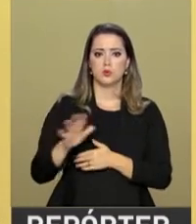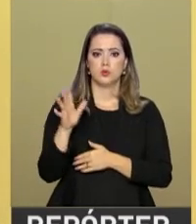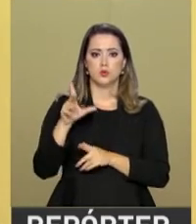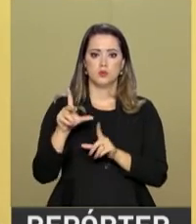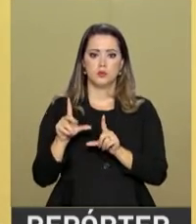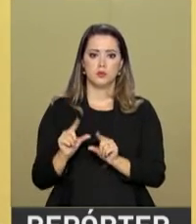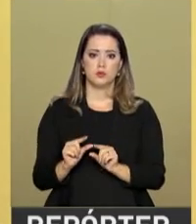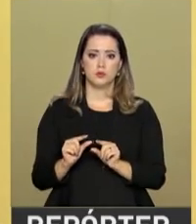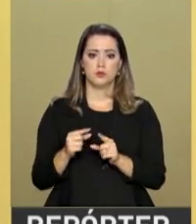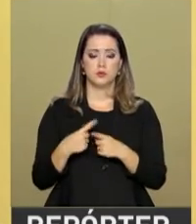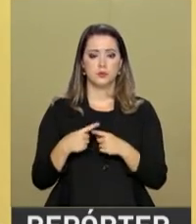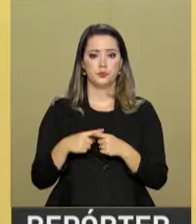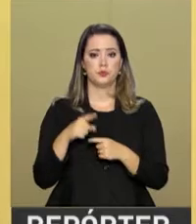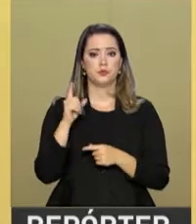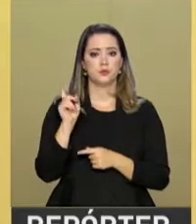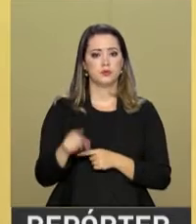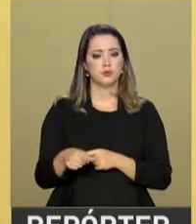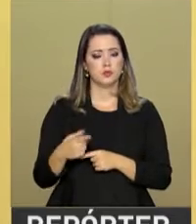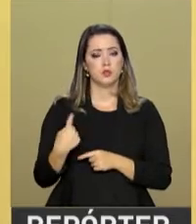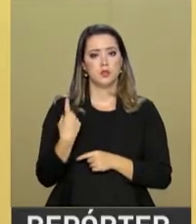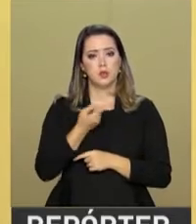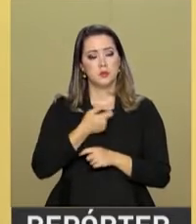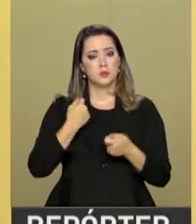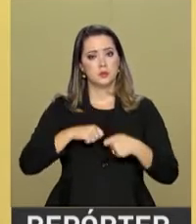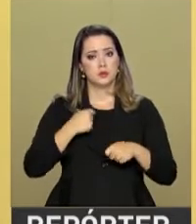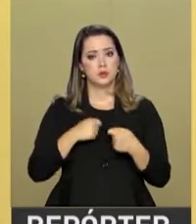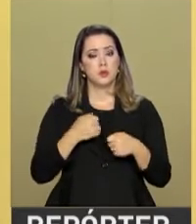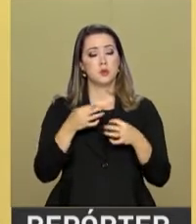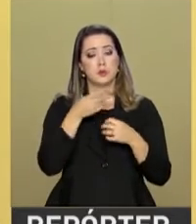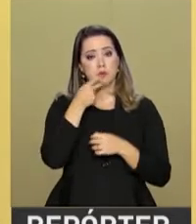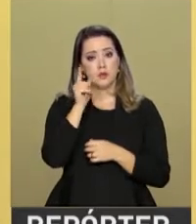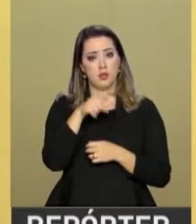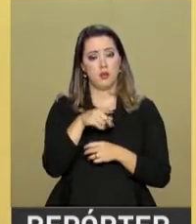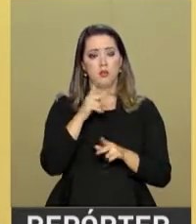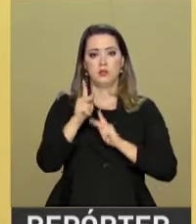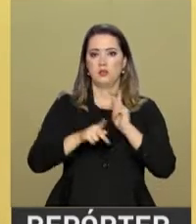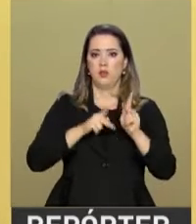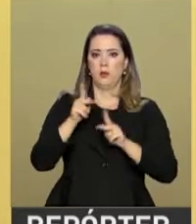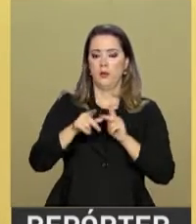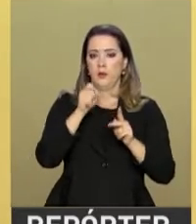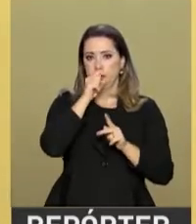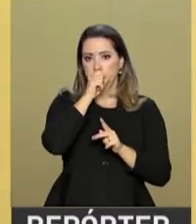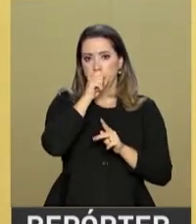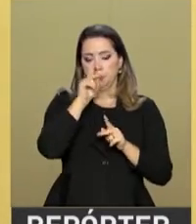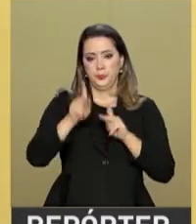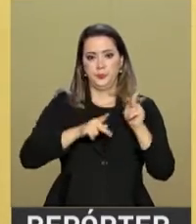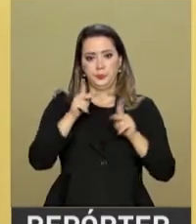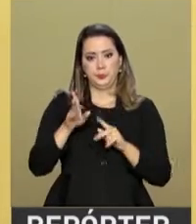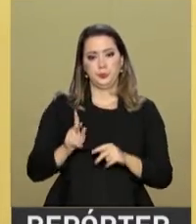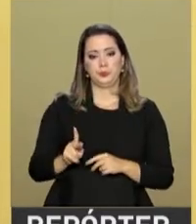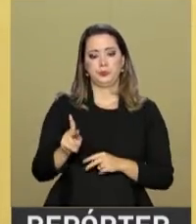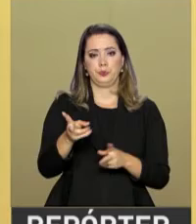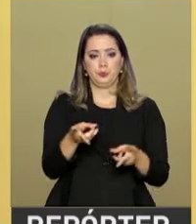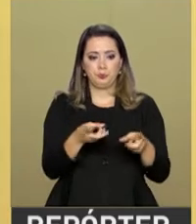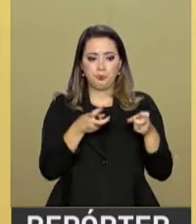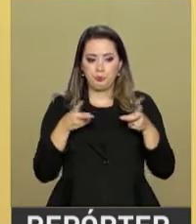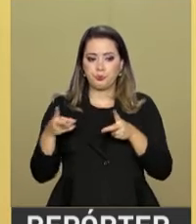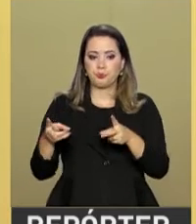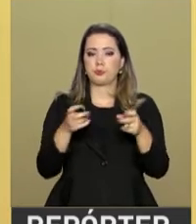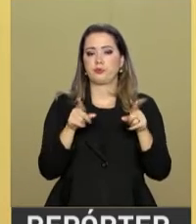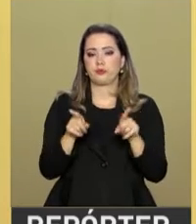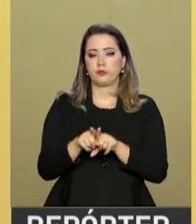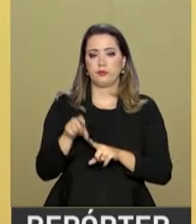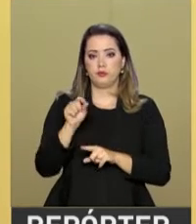baixa, porque isso é algo que nós precisamos enfatizar. A população, com o tempo, vai cada dia perceber de